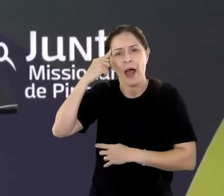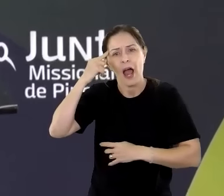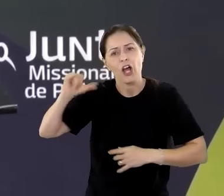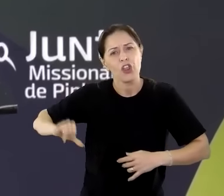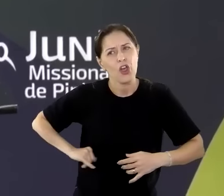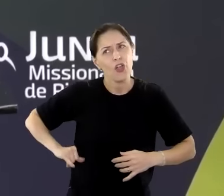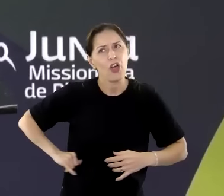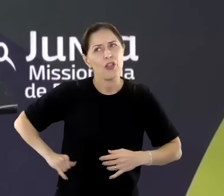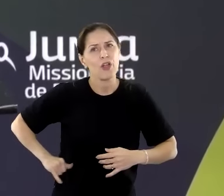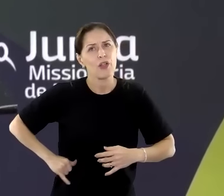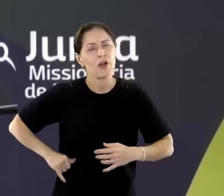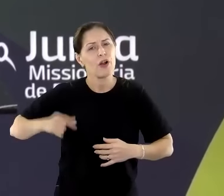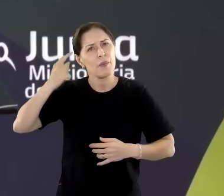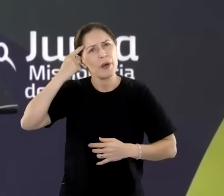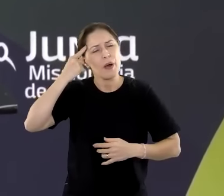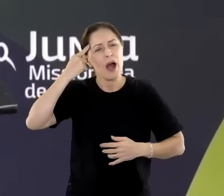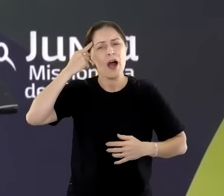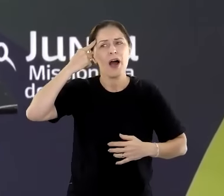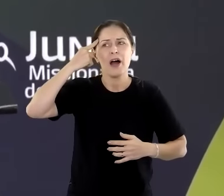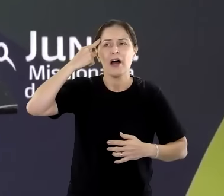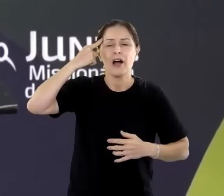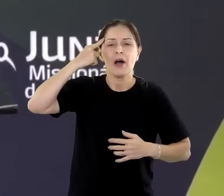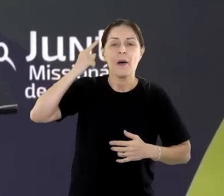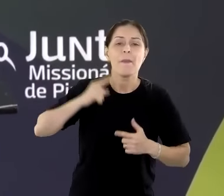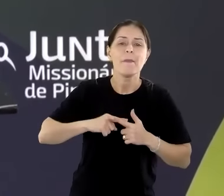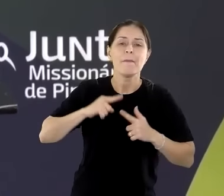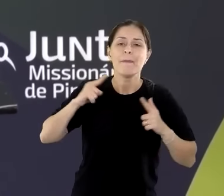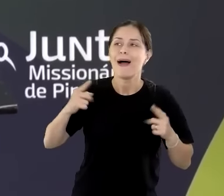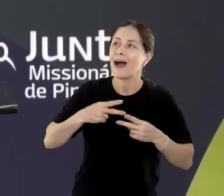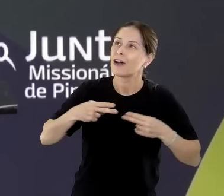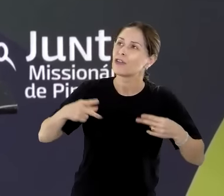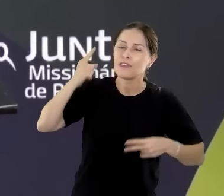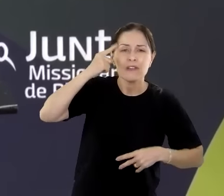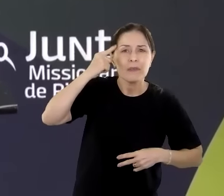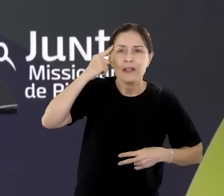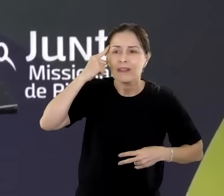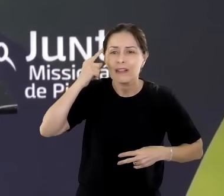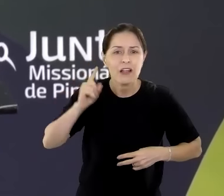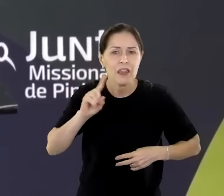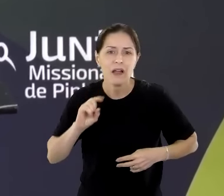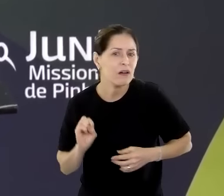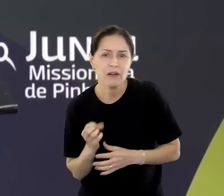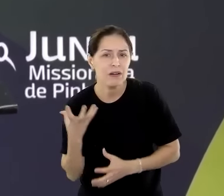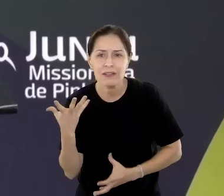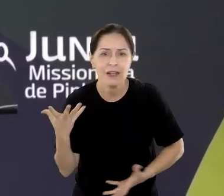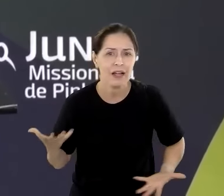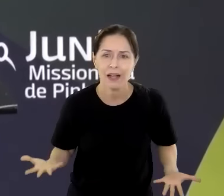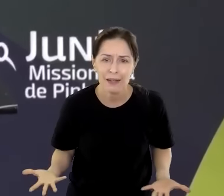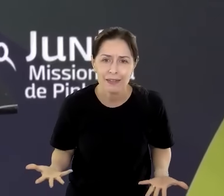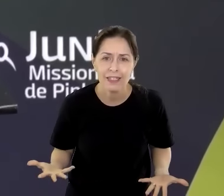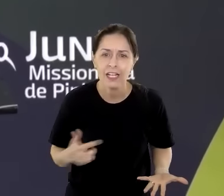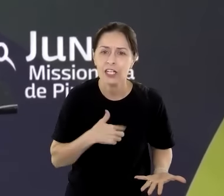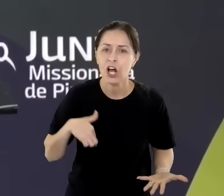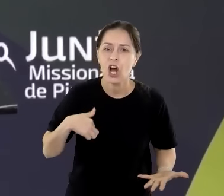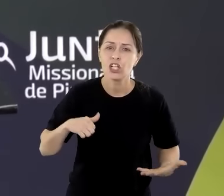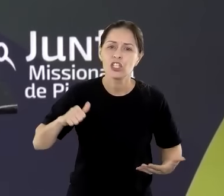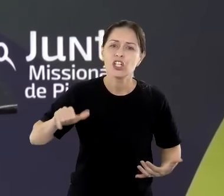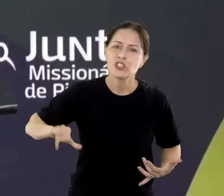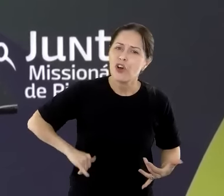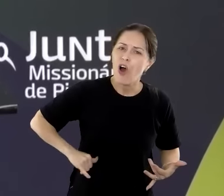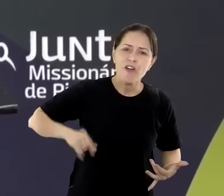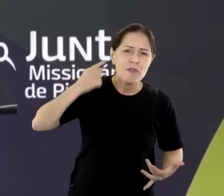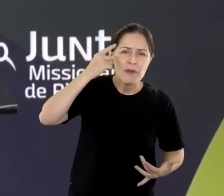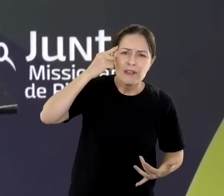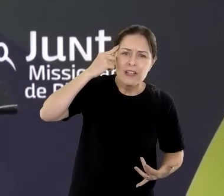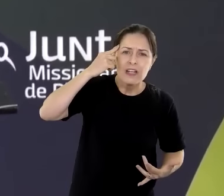A Bíblia diz que o choro pode durar uma noite, mas a alegria vem pela manhã. Eu não sei quanto a você, mas